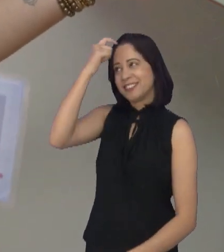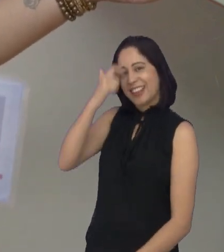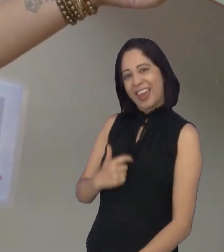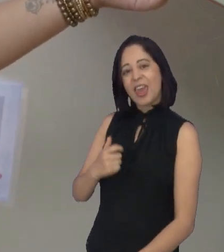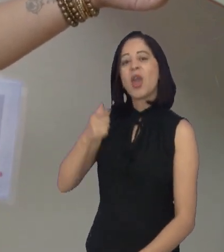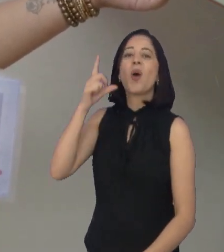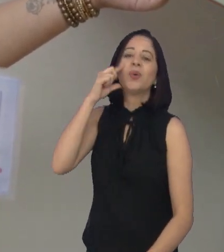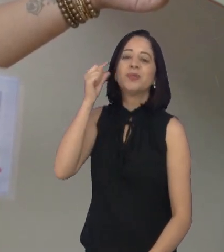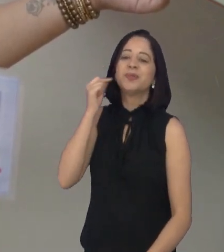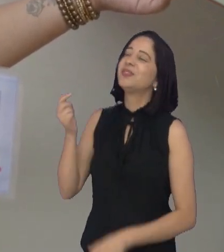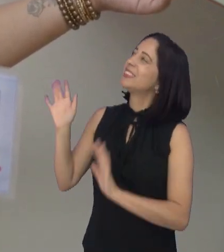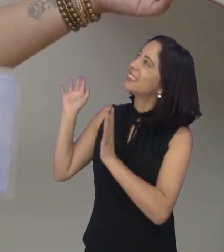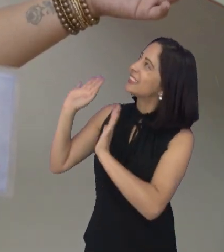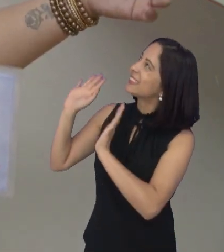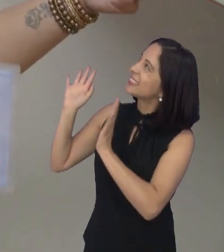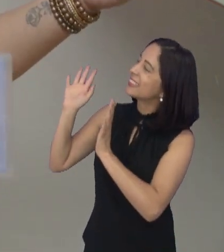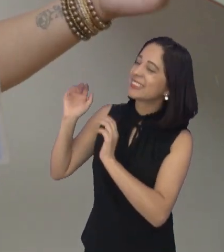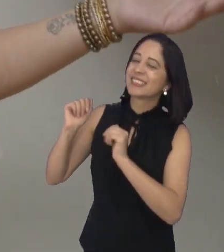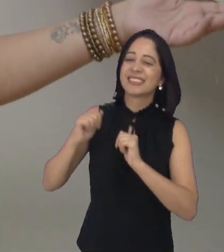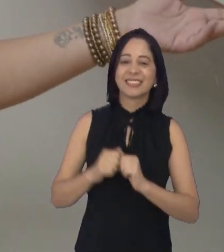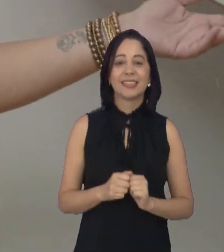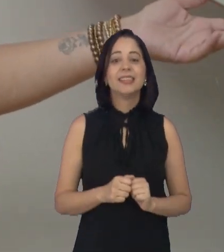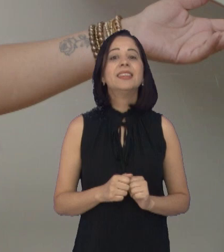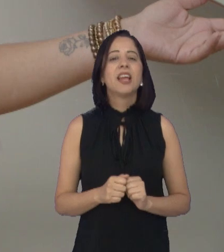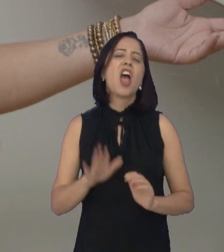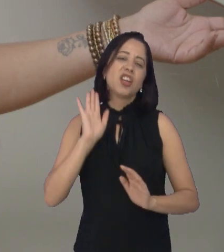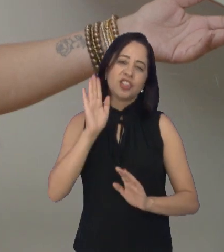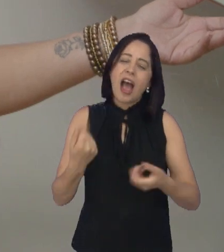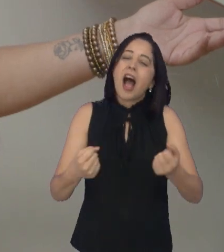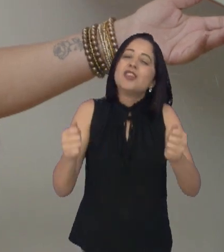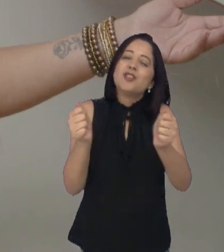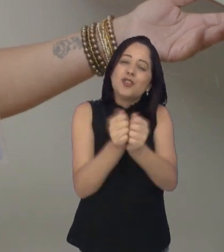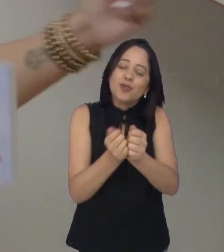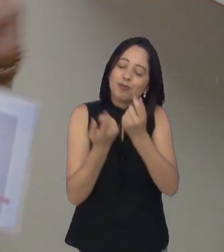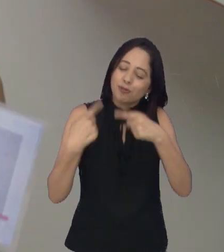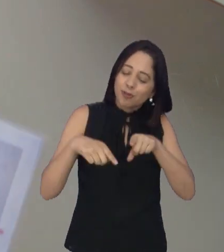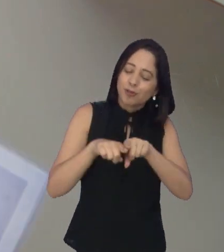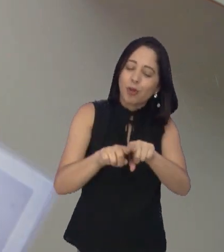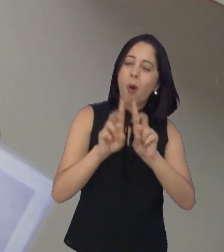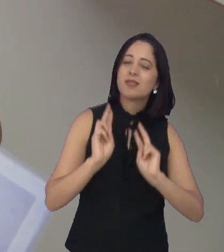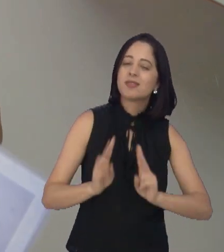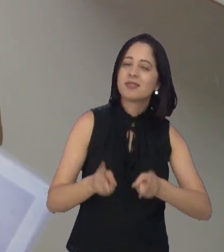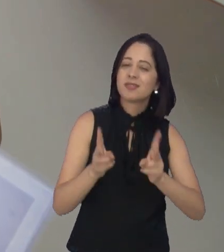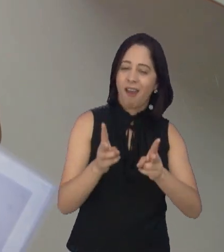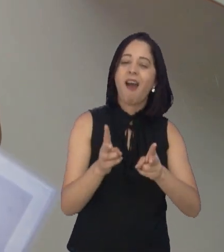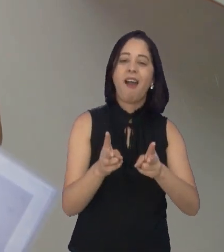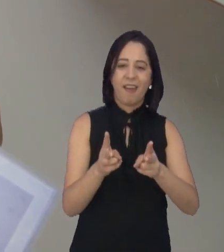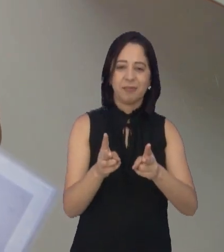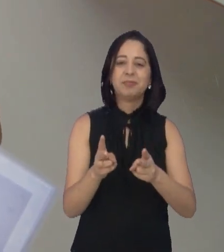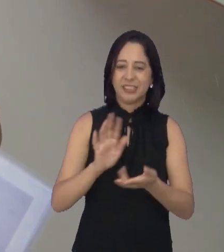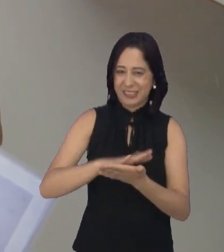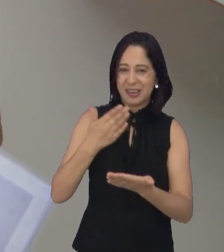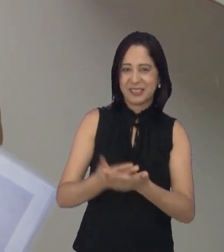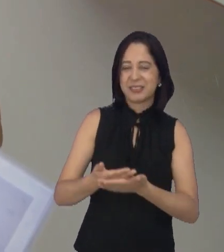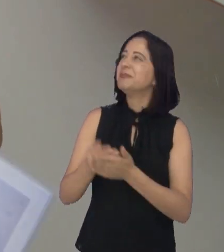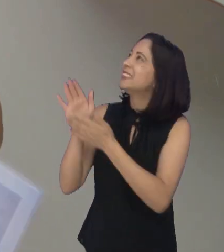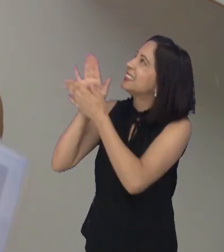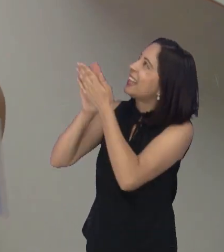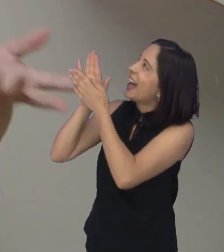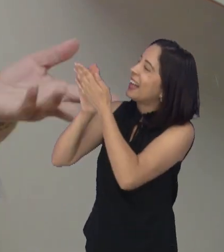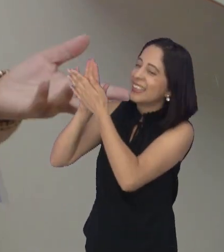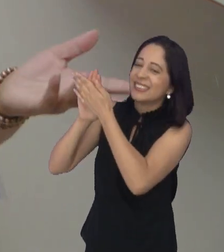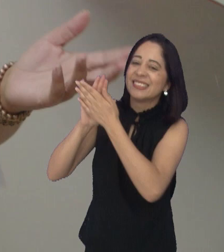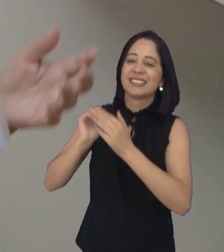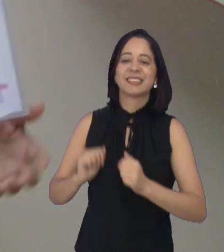ela está aqui do meu ladinho e já é parceira do De Bem com Você aí de longas datas, né, Ana? Muito obrigada.